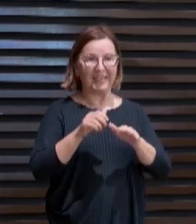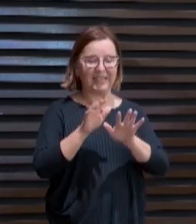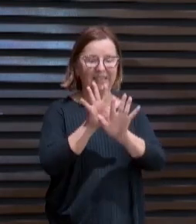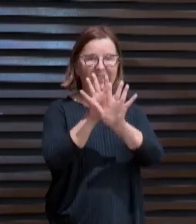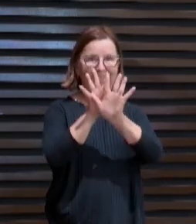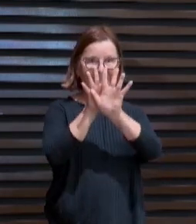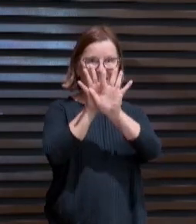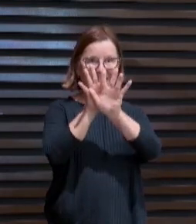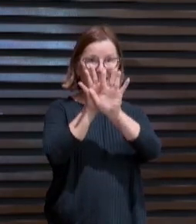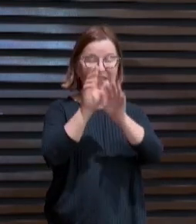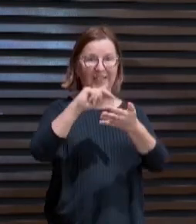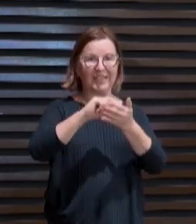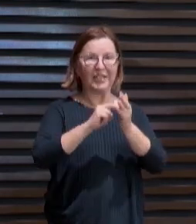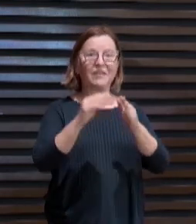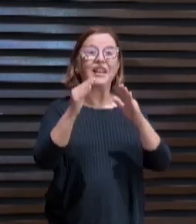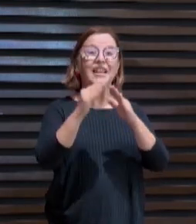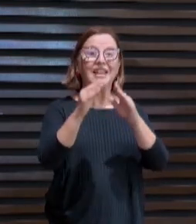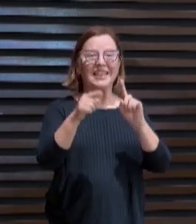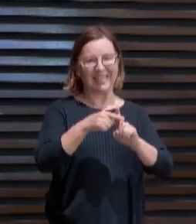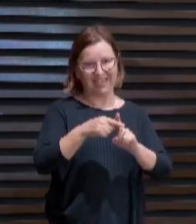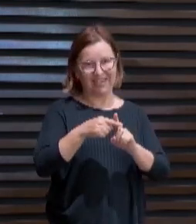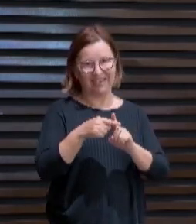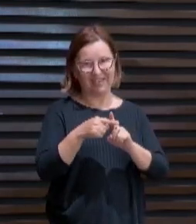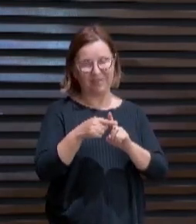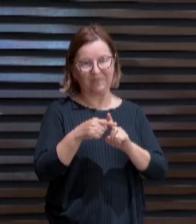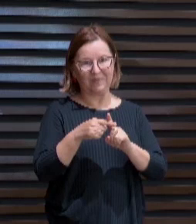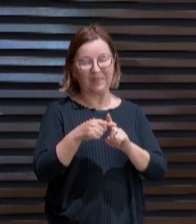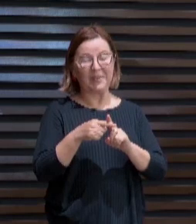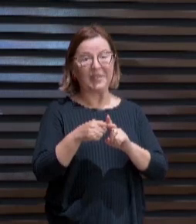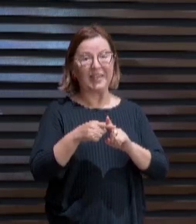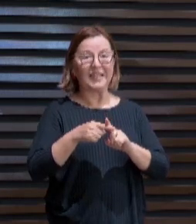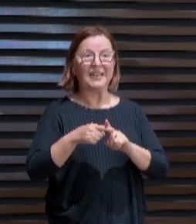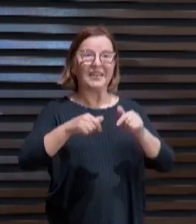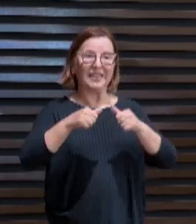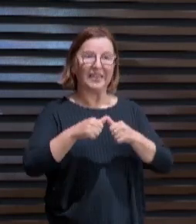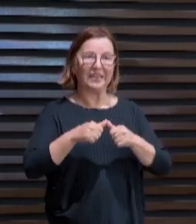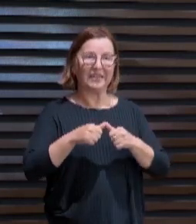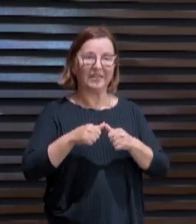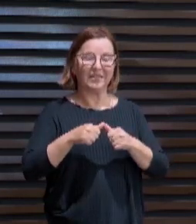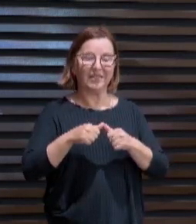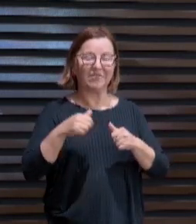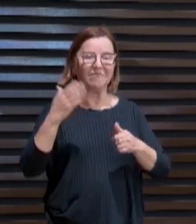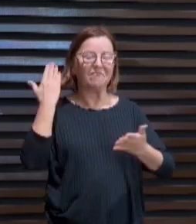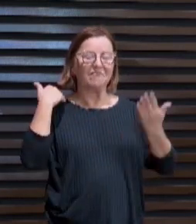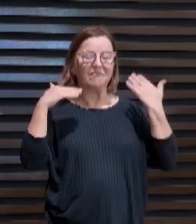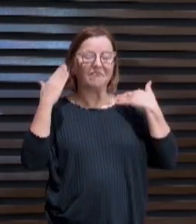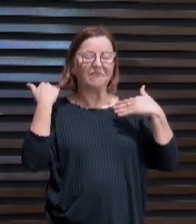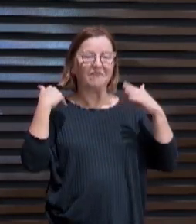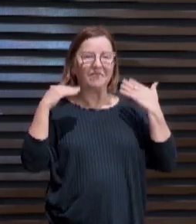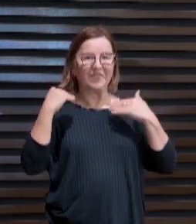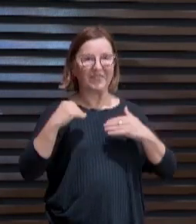igrejas. E ele estava como que passeando e cuidando, mantendo a chama do candeeiro acesa. Ao mesmo tempo